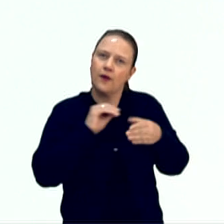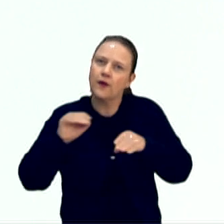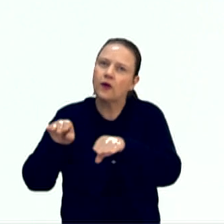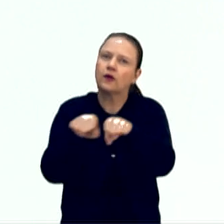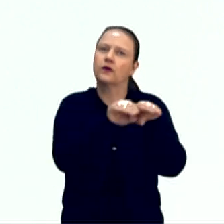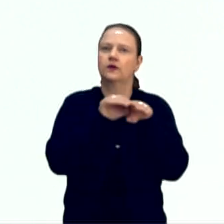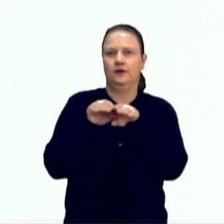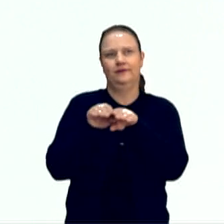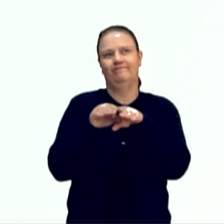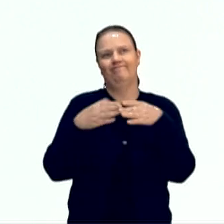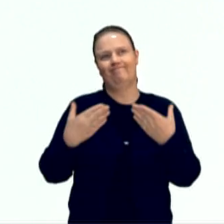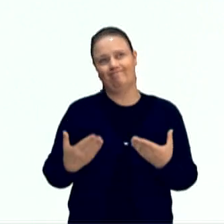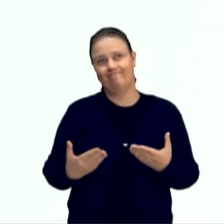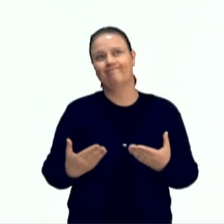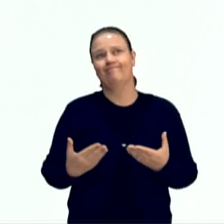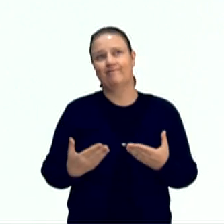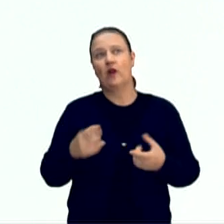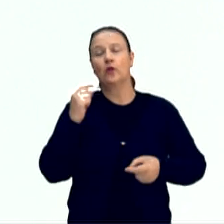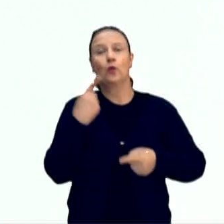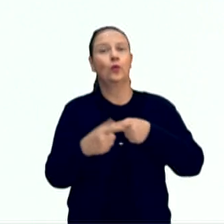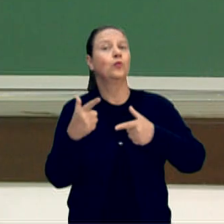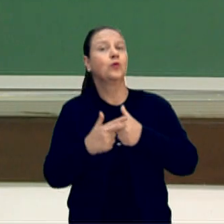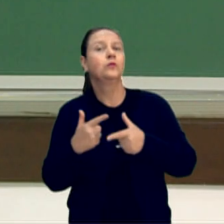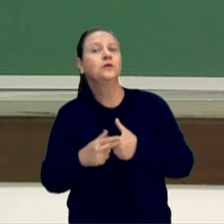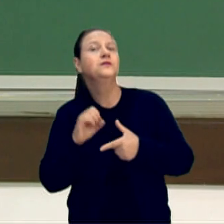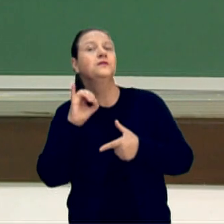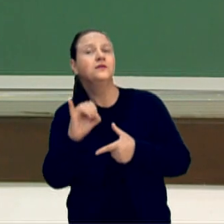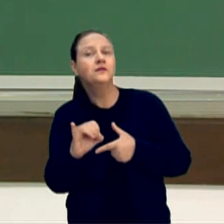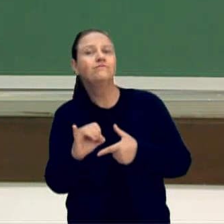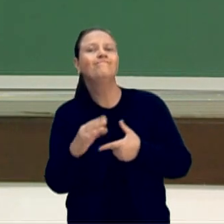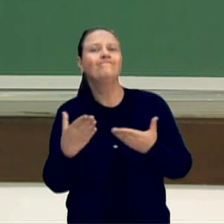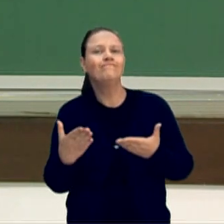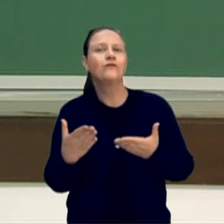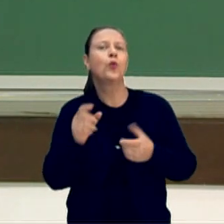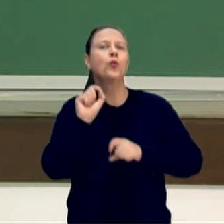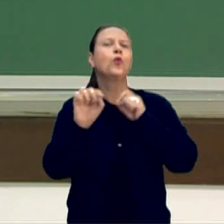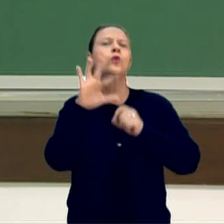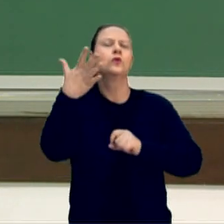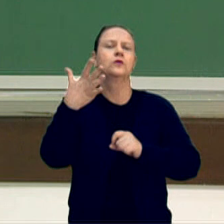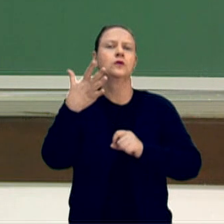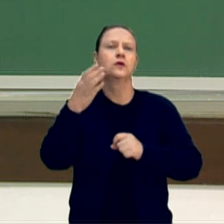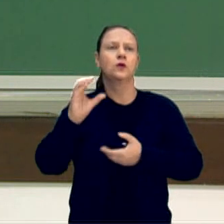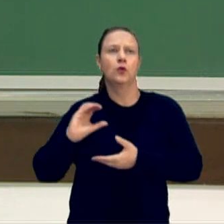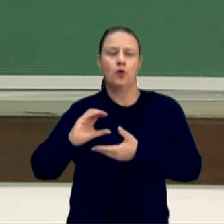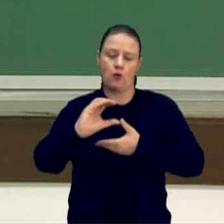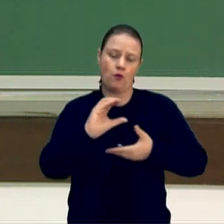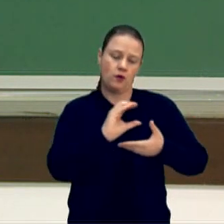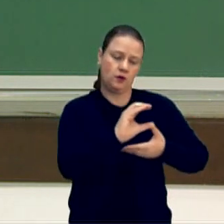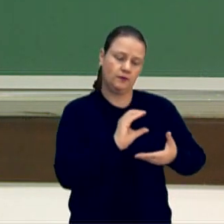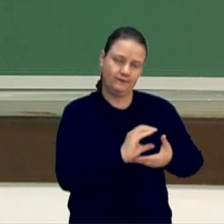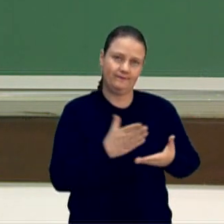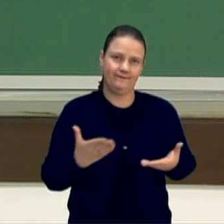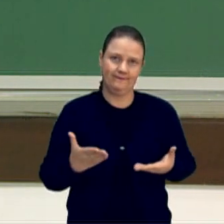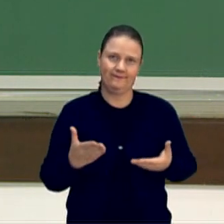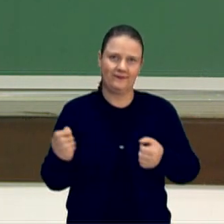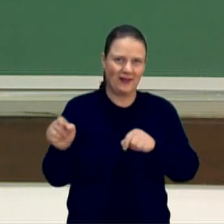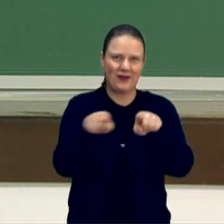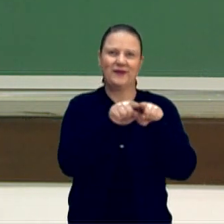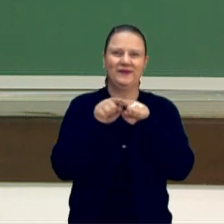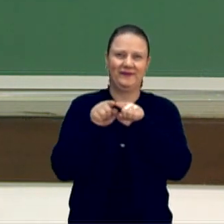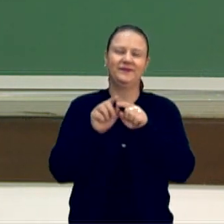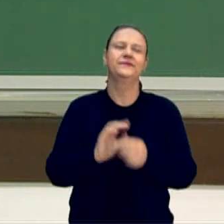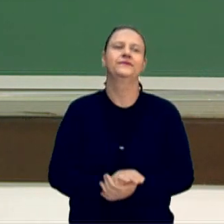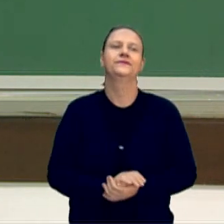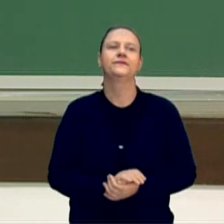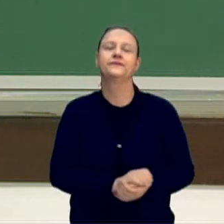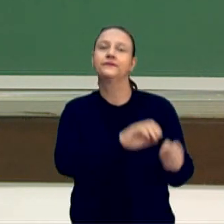problemas sociais. Eu poderia dizer assim, ousar, talvez sejam até uma solução para tudo isso. Tá? Vamos para frente.